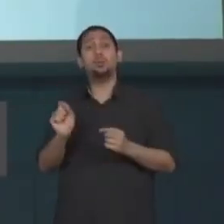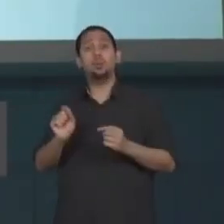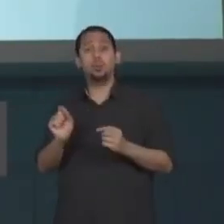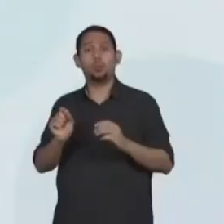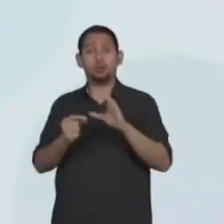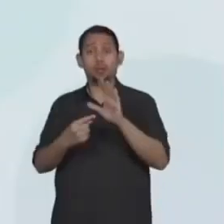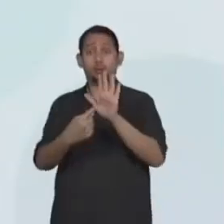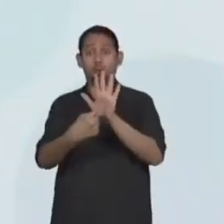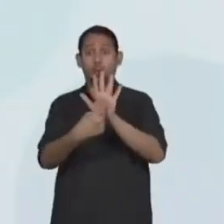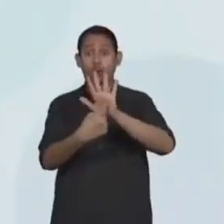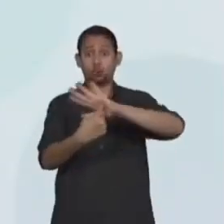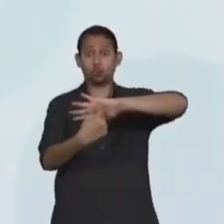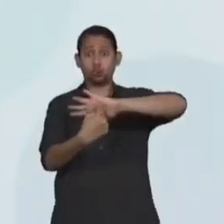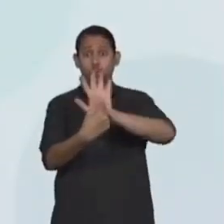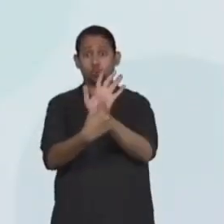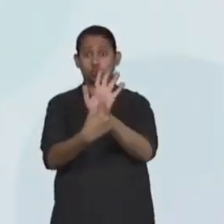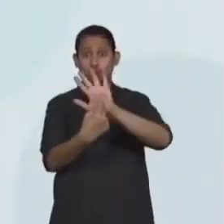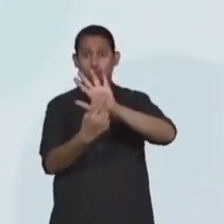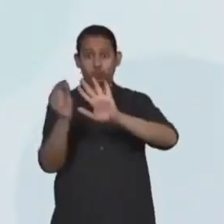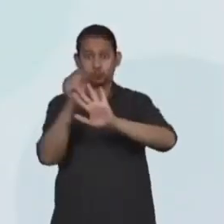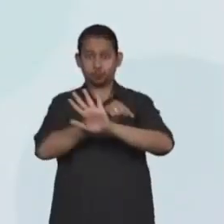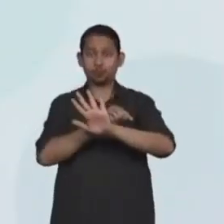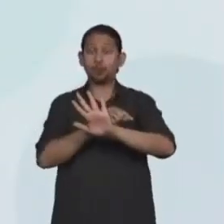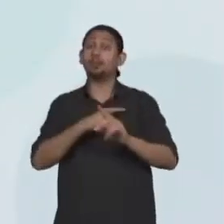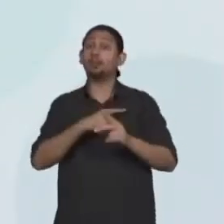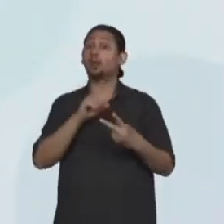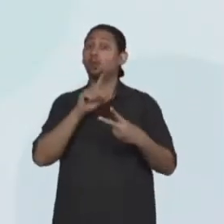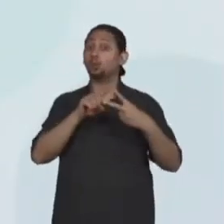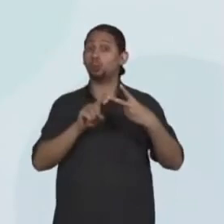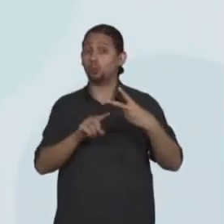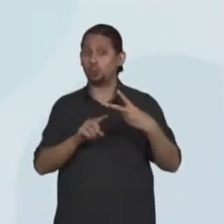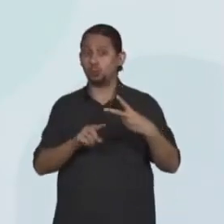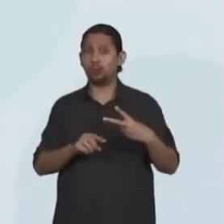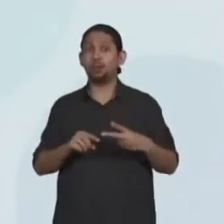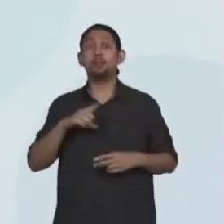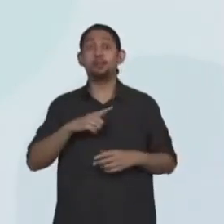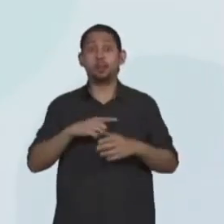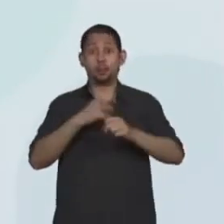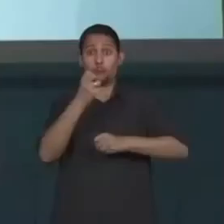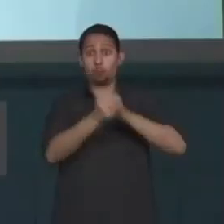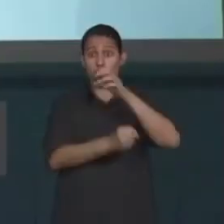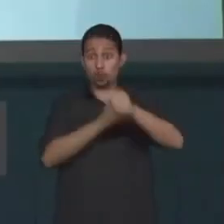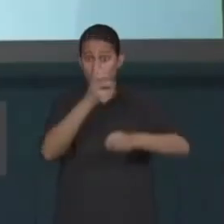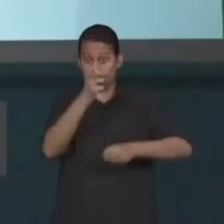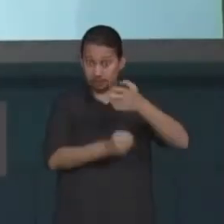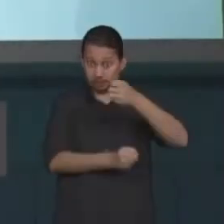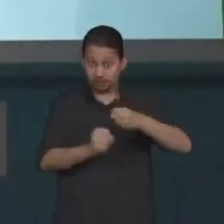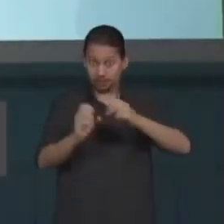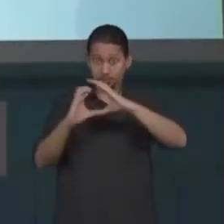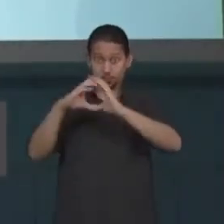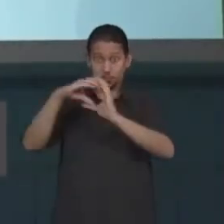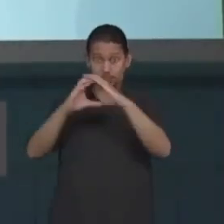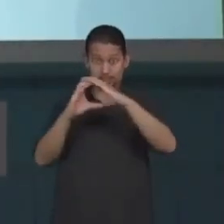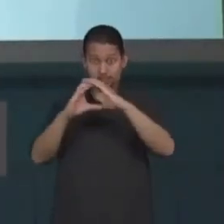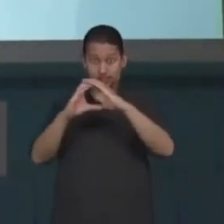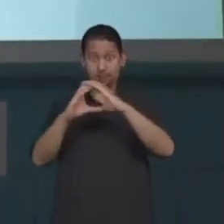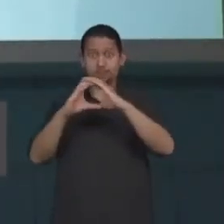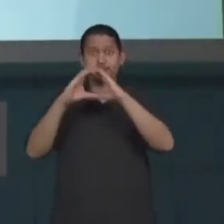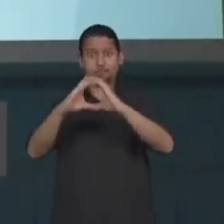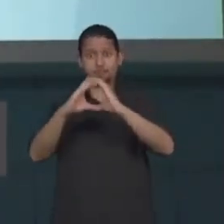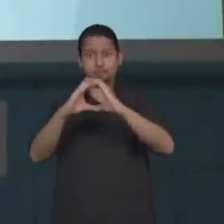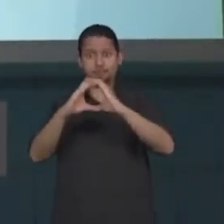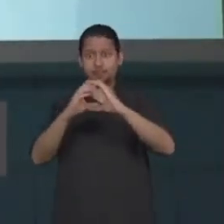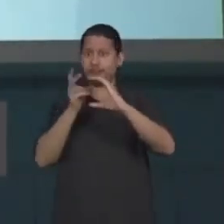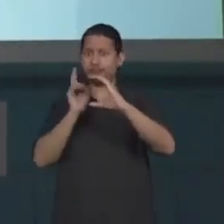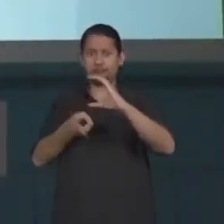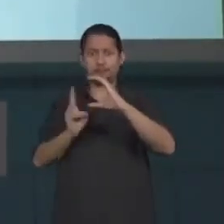dentro de um eixo. Existem 2 tipos de polias, as polias fixas e as polias móveis. As polias fixas, elas vão estar fixas,